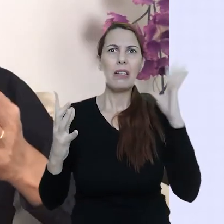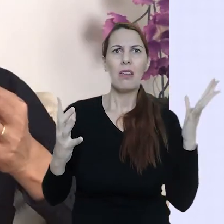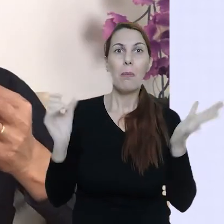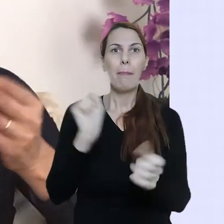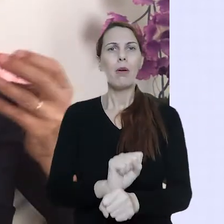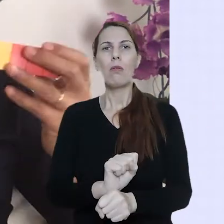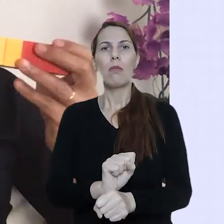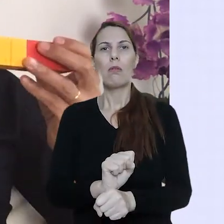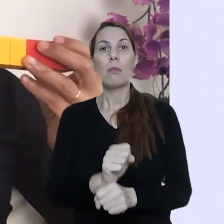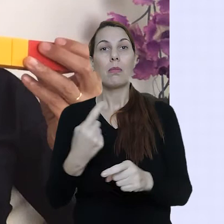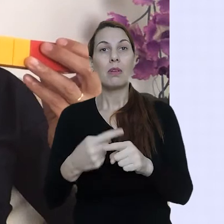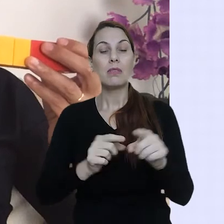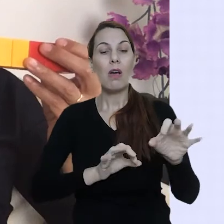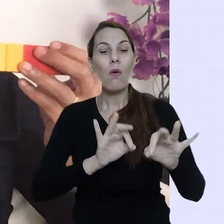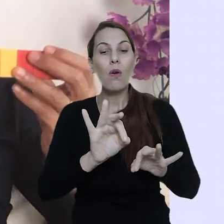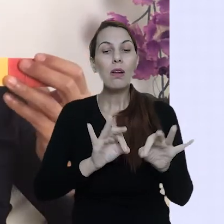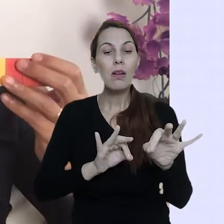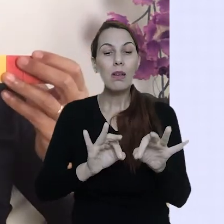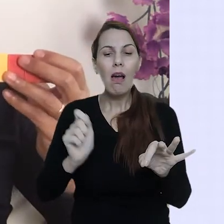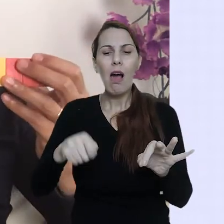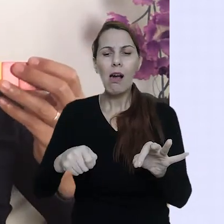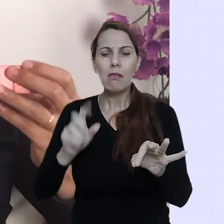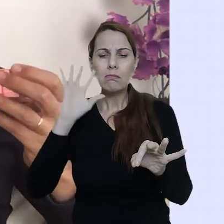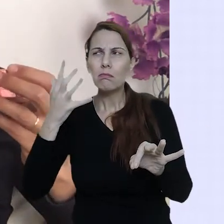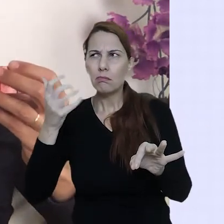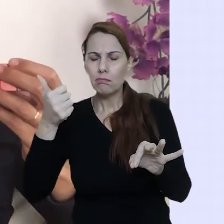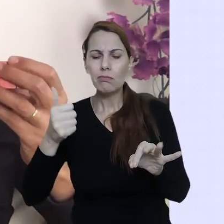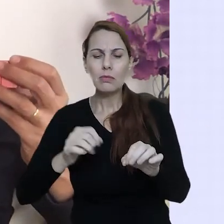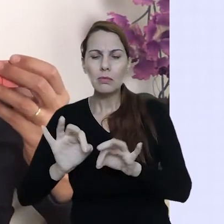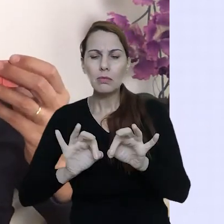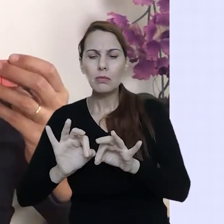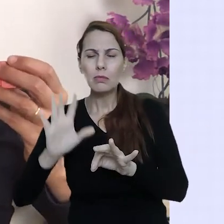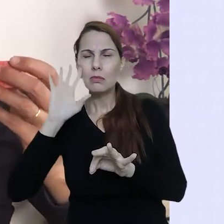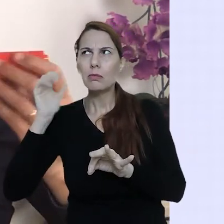metade. E com isso, você consegue trazer aqui